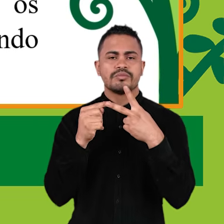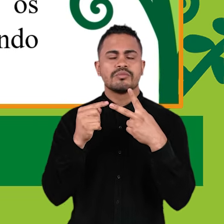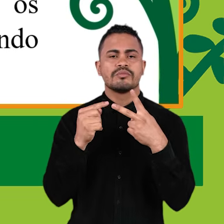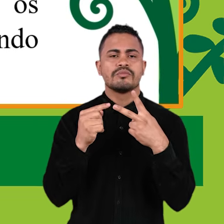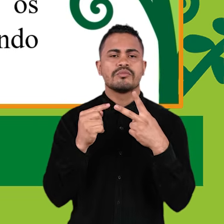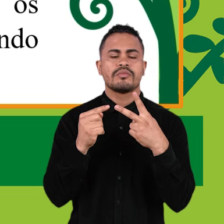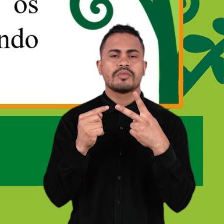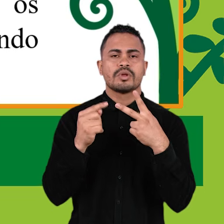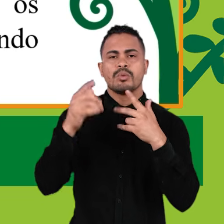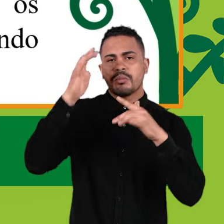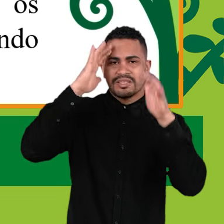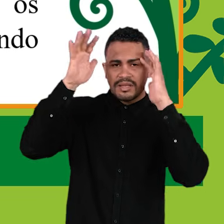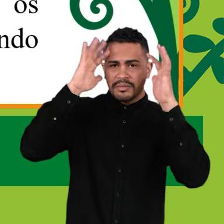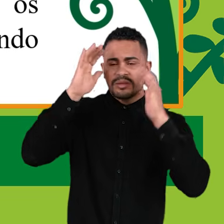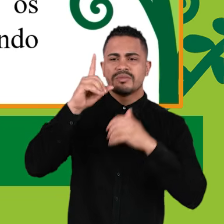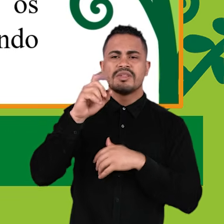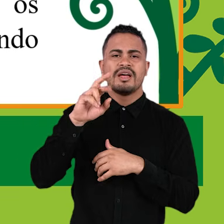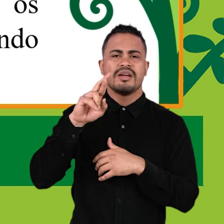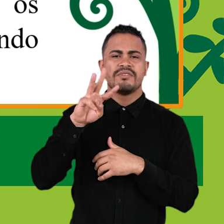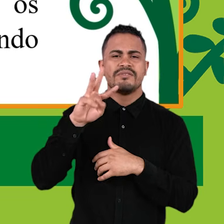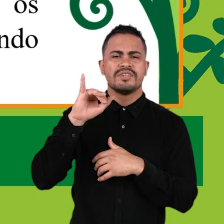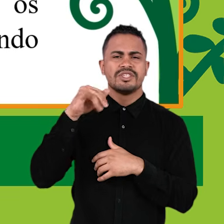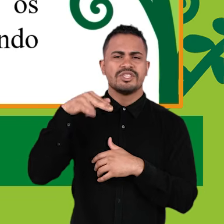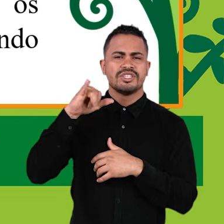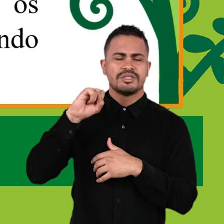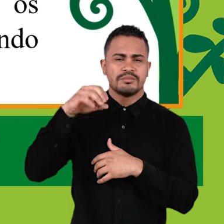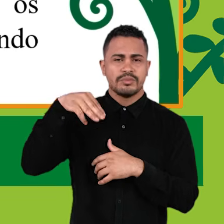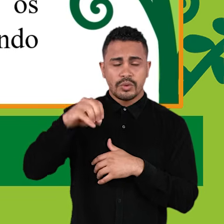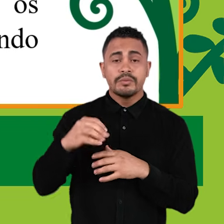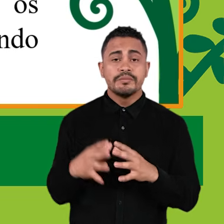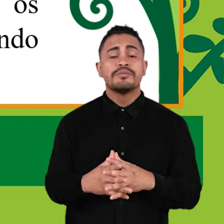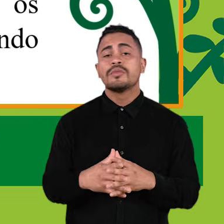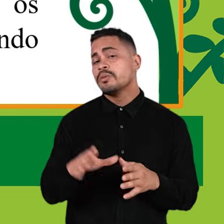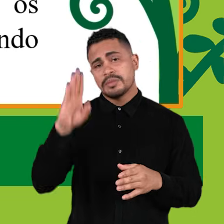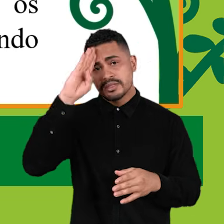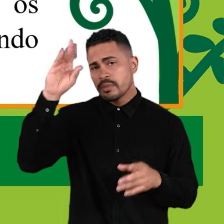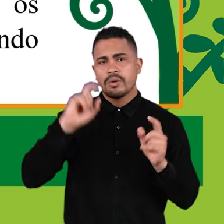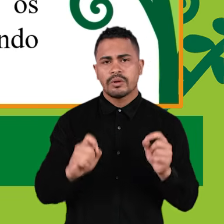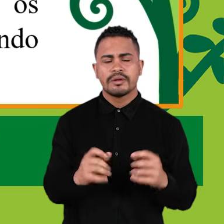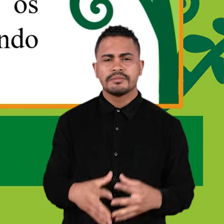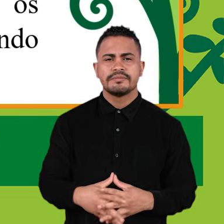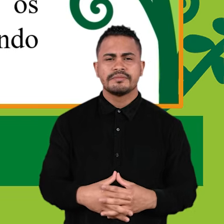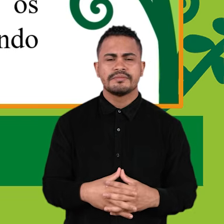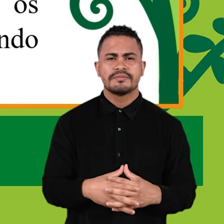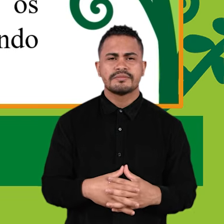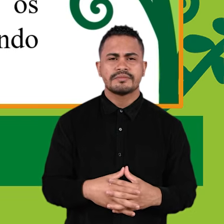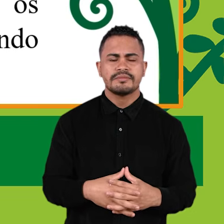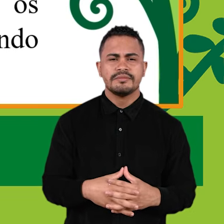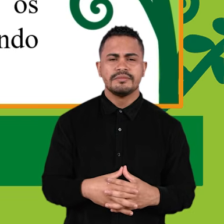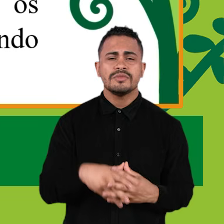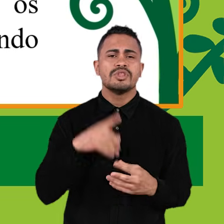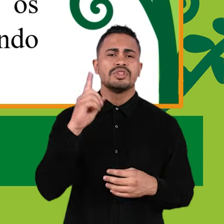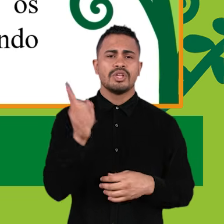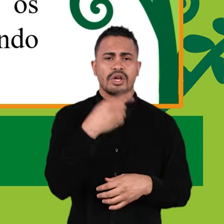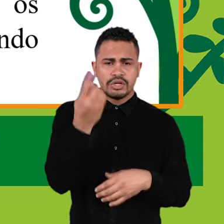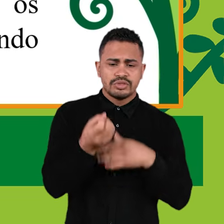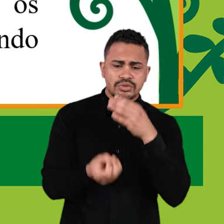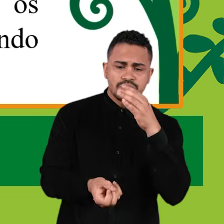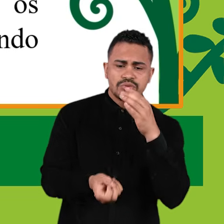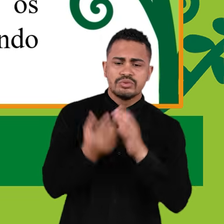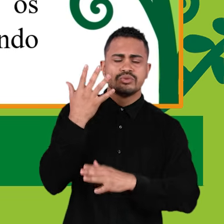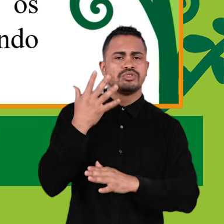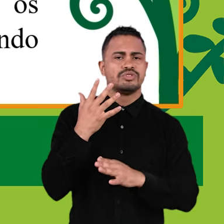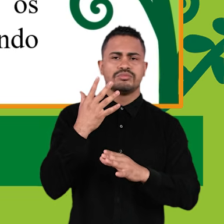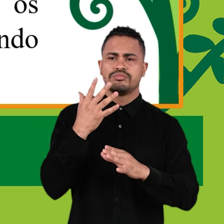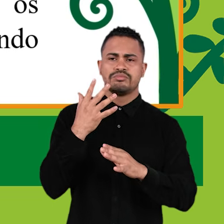do pensamento darwinista. As principais premissas do pensamento darwinista são as seguintes: todos nós surgimos de um